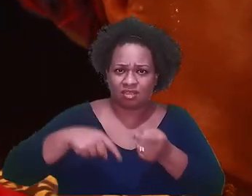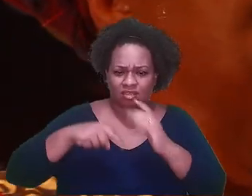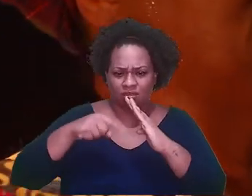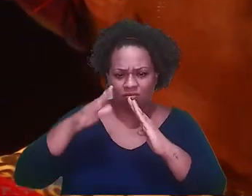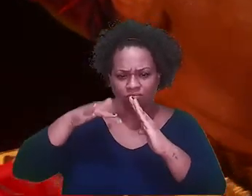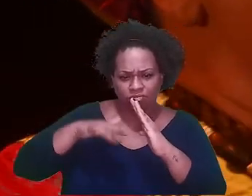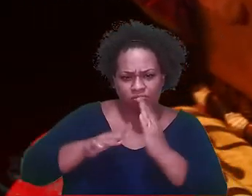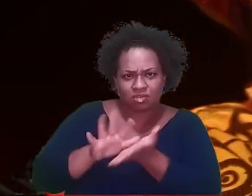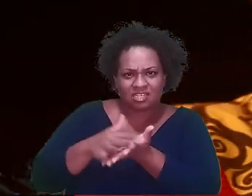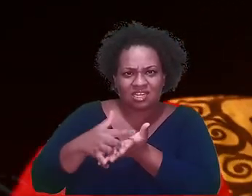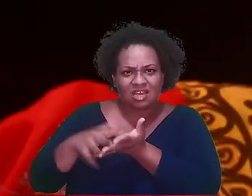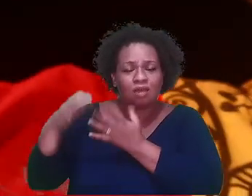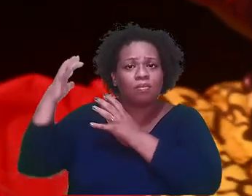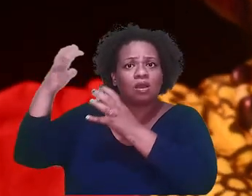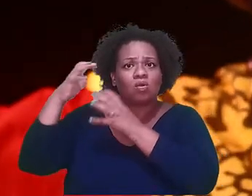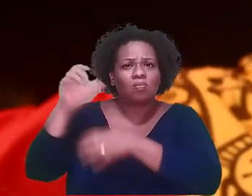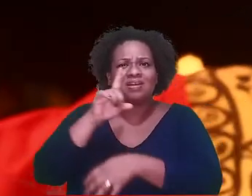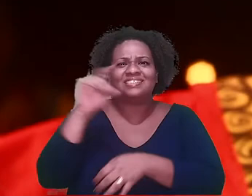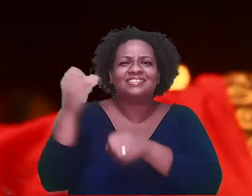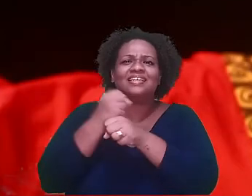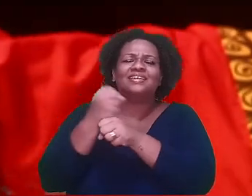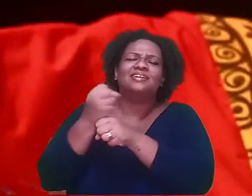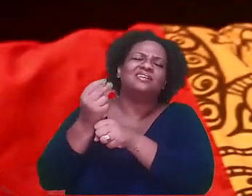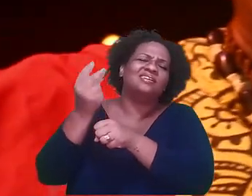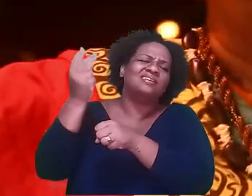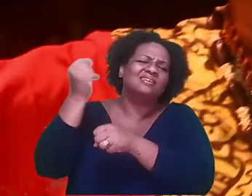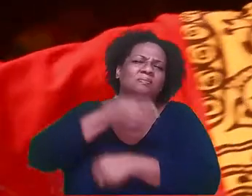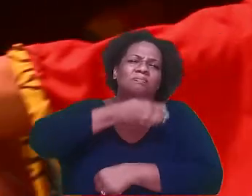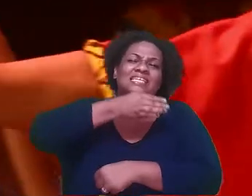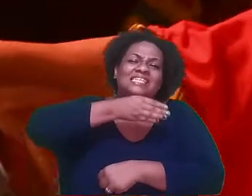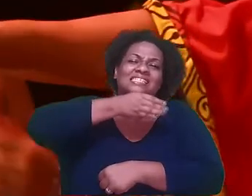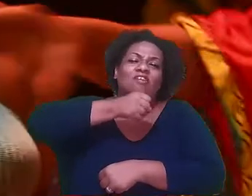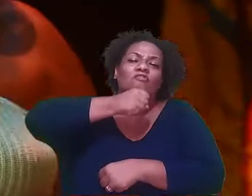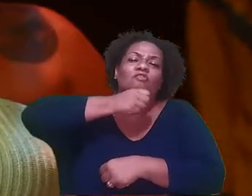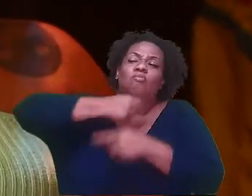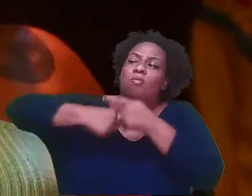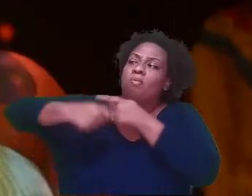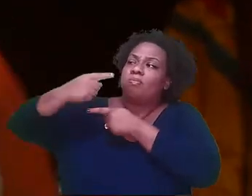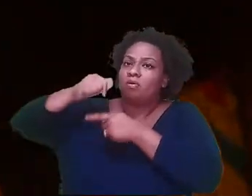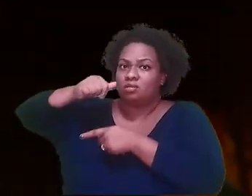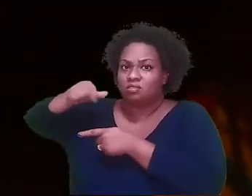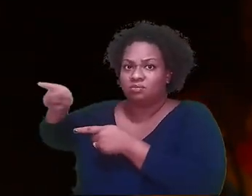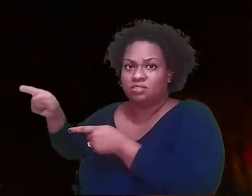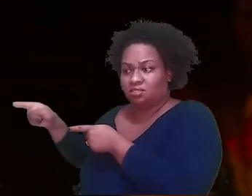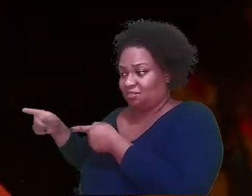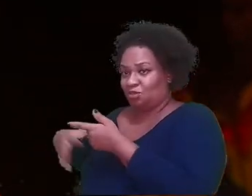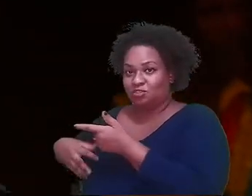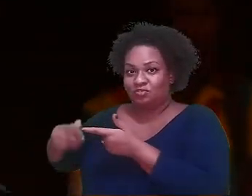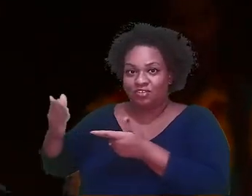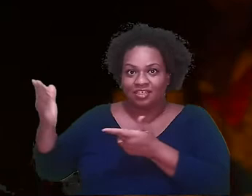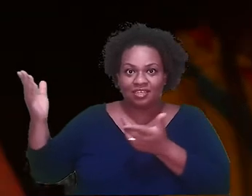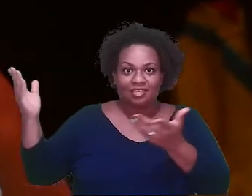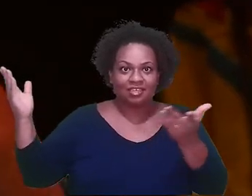100 anos. Ele veio dos bisavós, dos tataravós, dessas meninas, desses meus filhos.